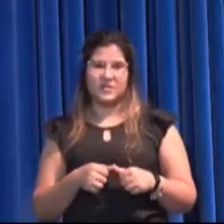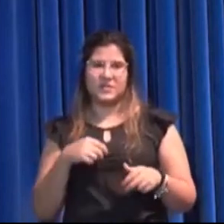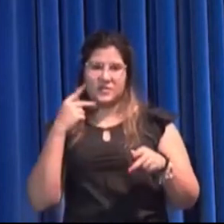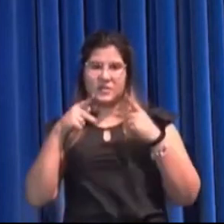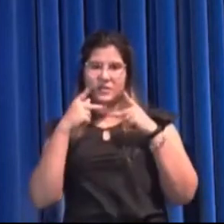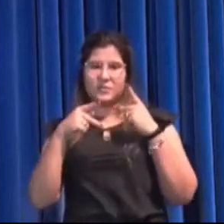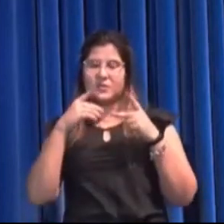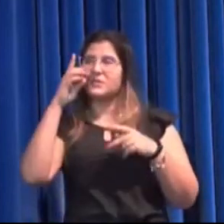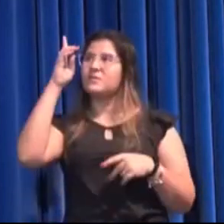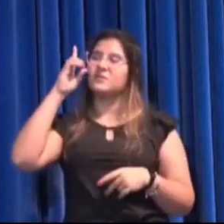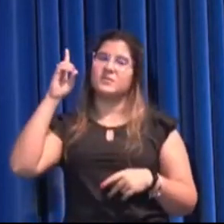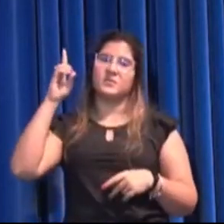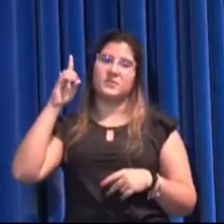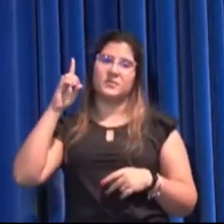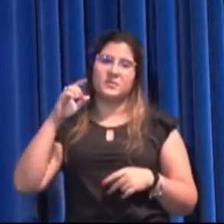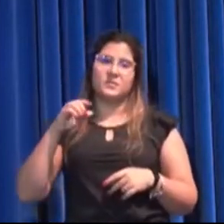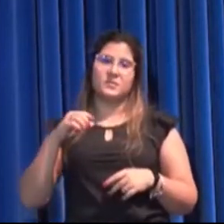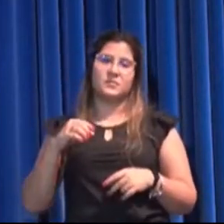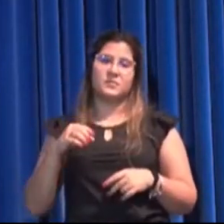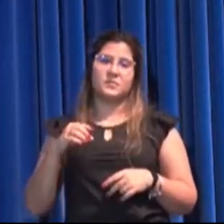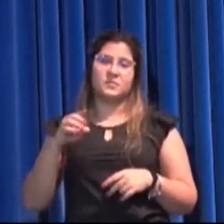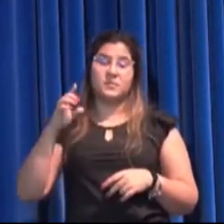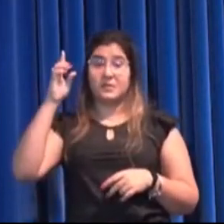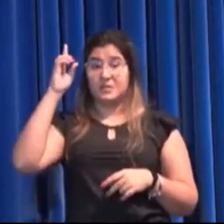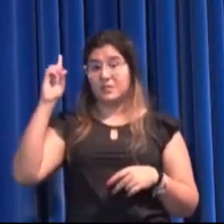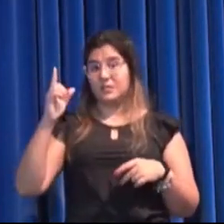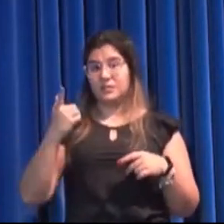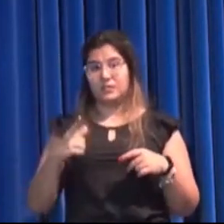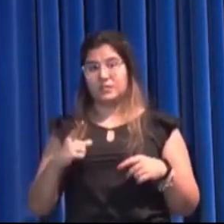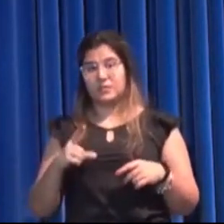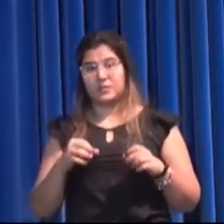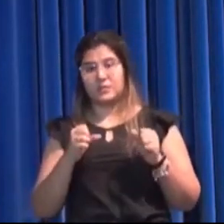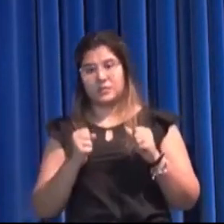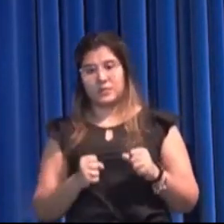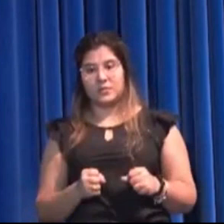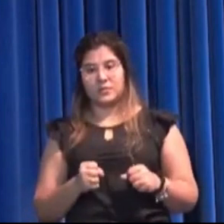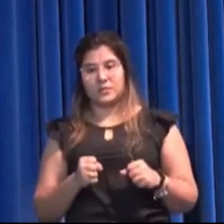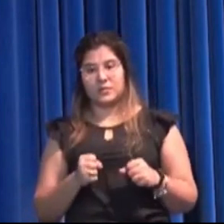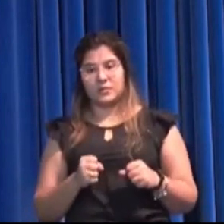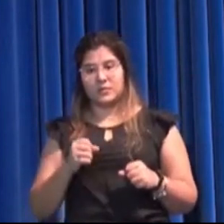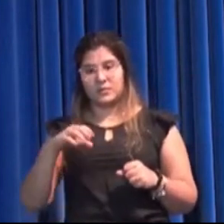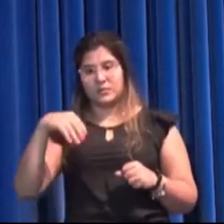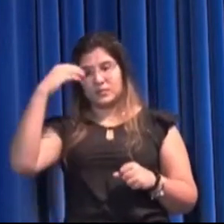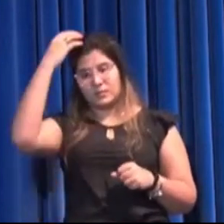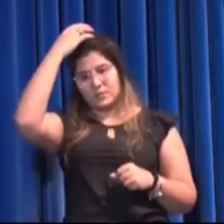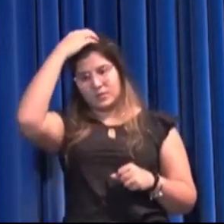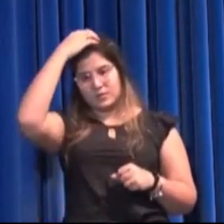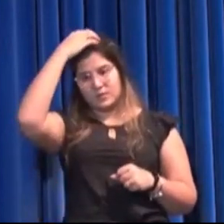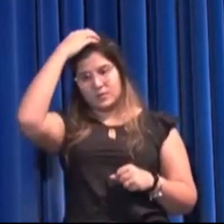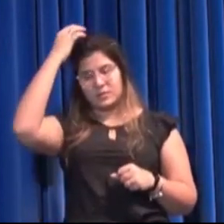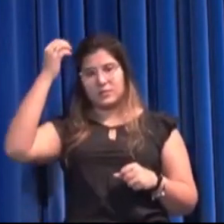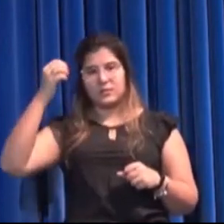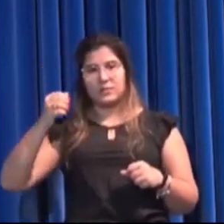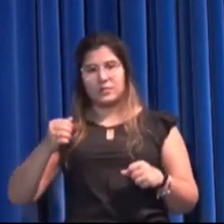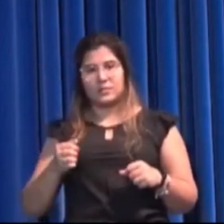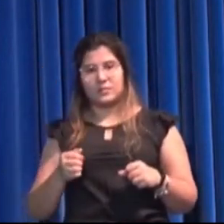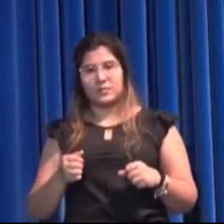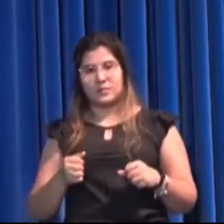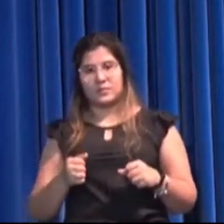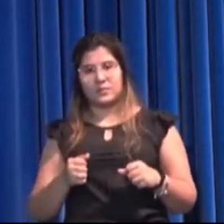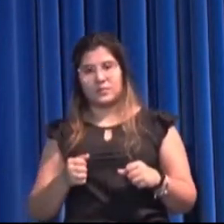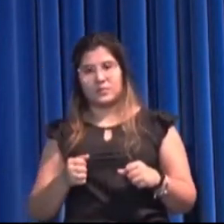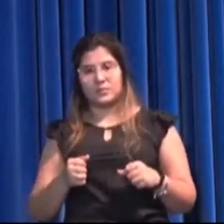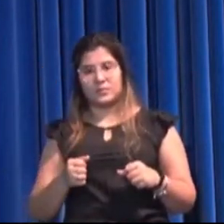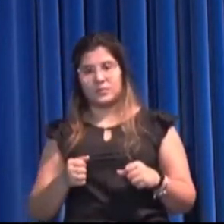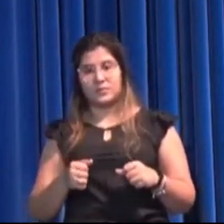Deus? Que Ele não tem poder para resolver? Que Ele não tem soberania para resolver os nossos problemas? Não,